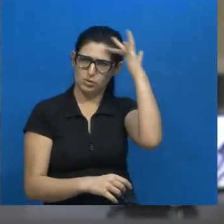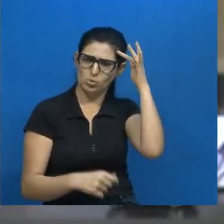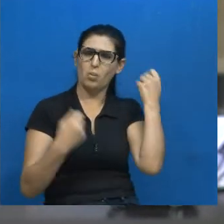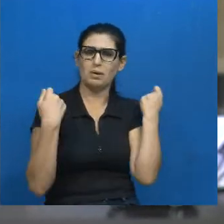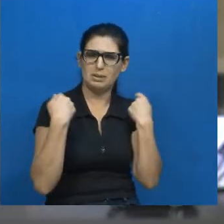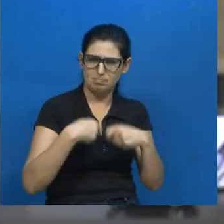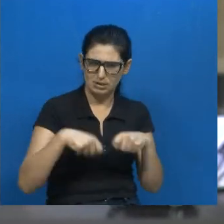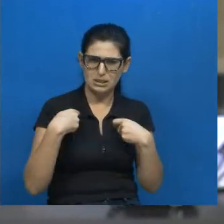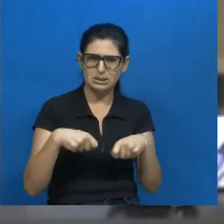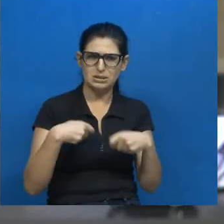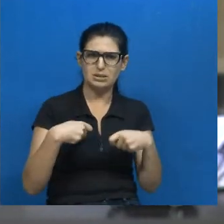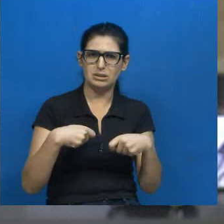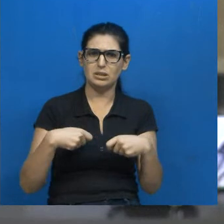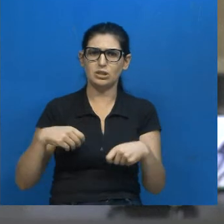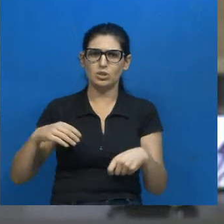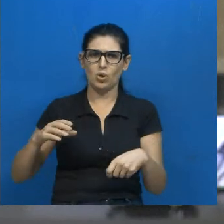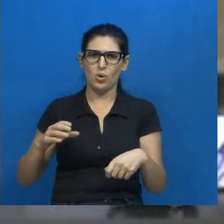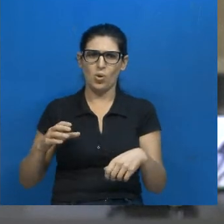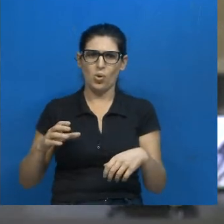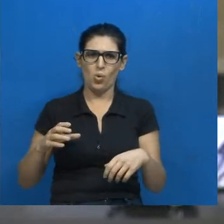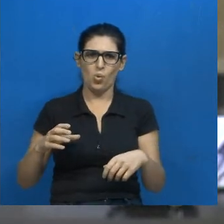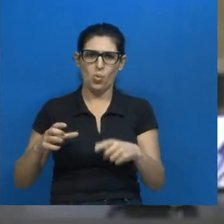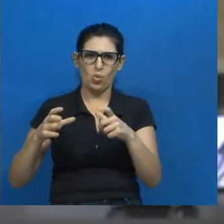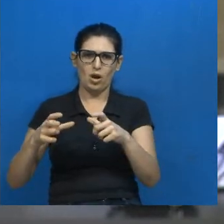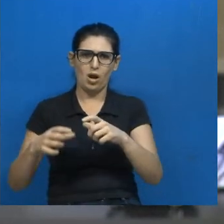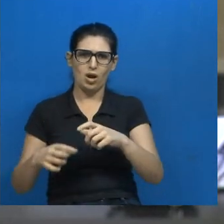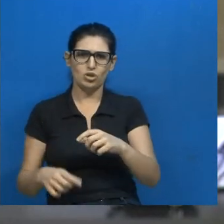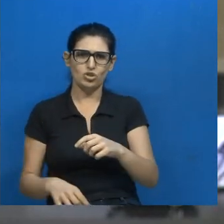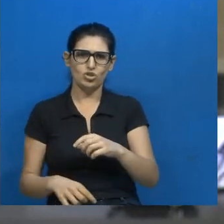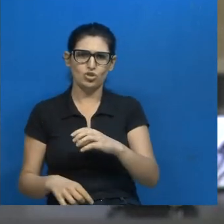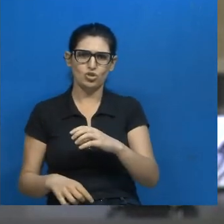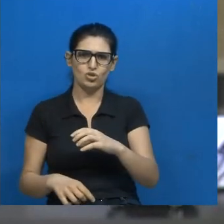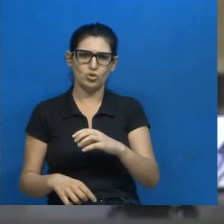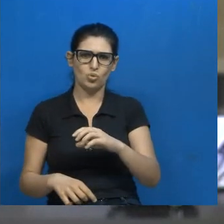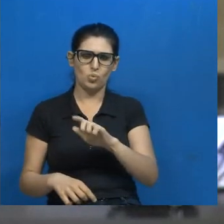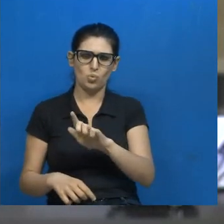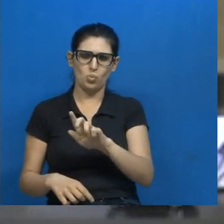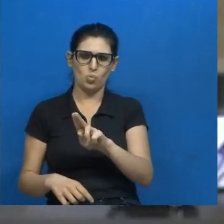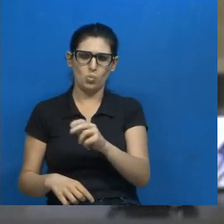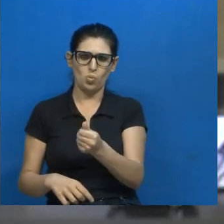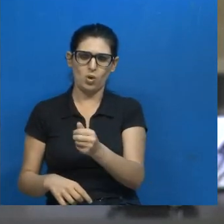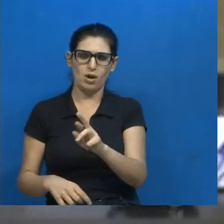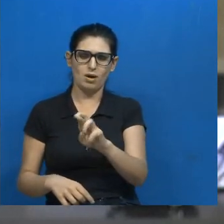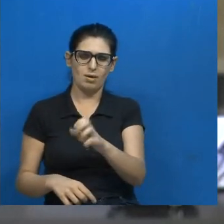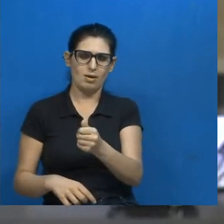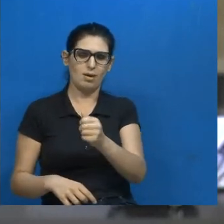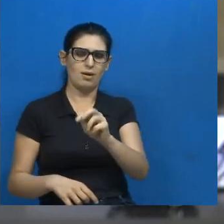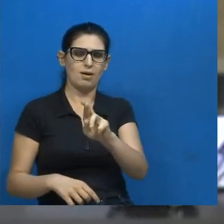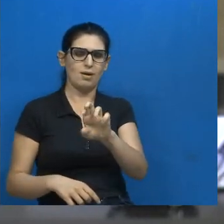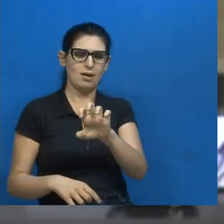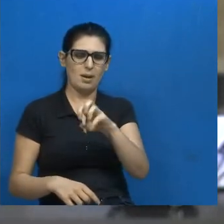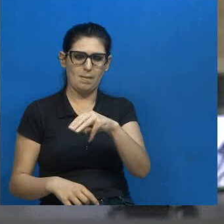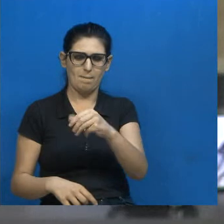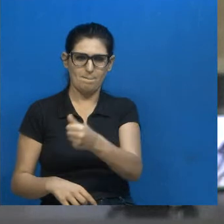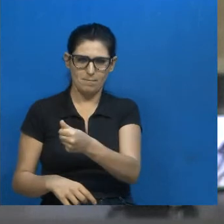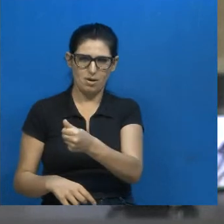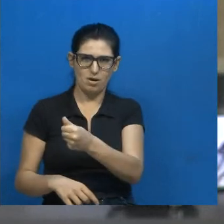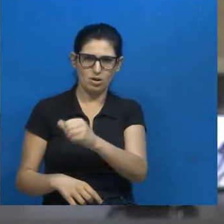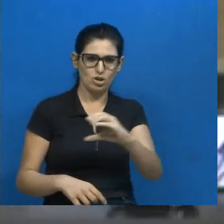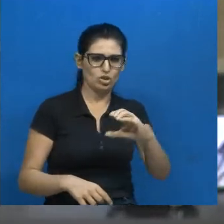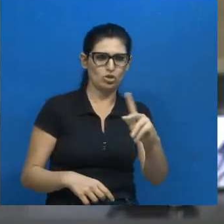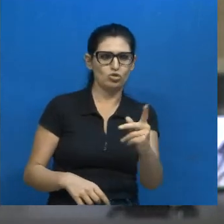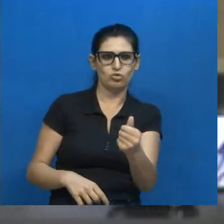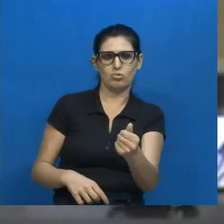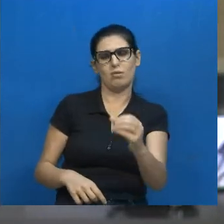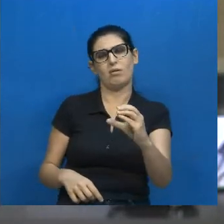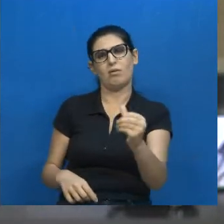de lá, do Chácaras Guararema, pela Dutra, ao invés de fazer aquela condição de ir pelo Vila Garcia,